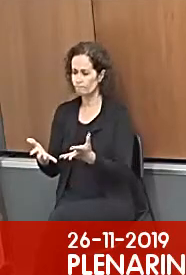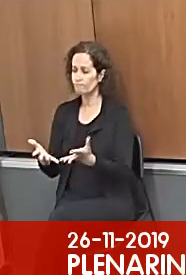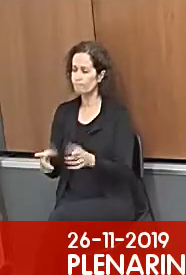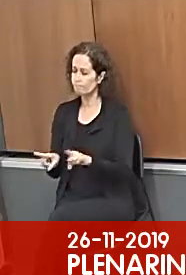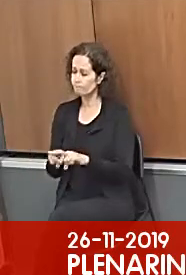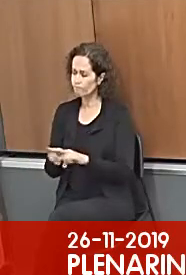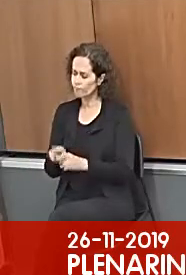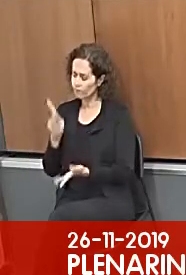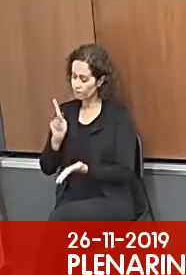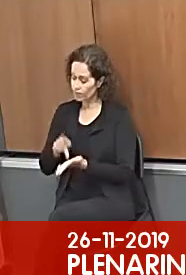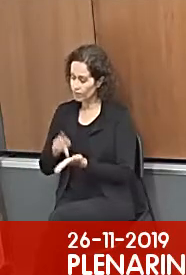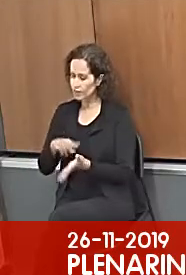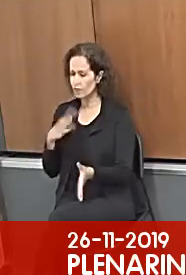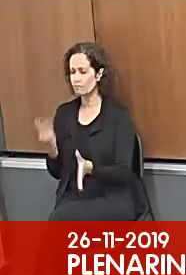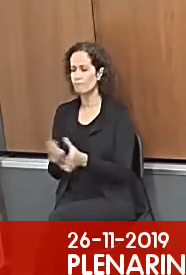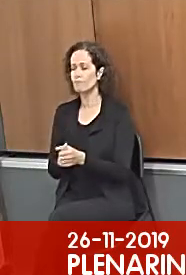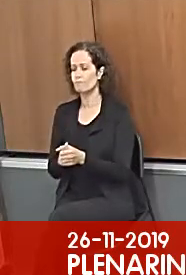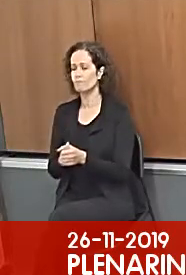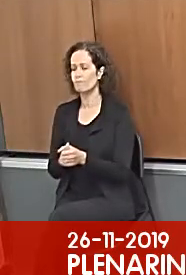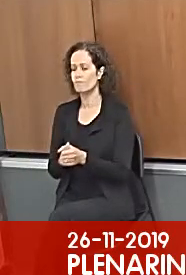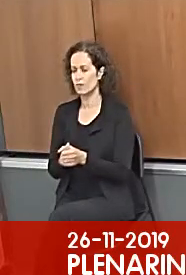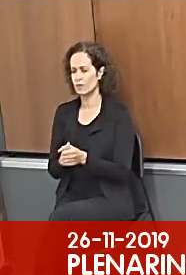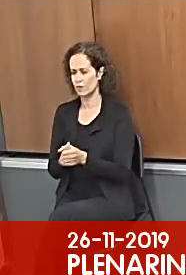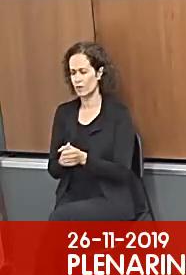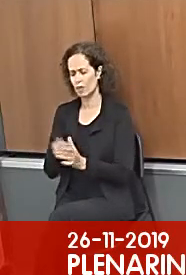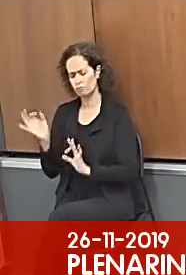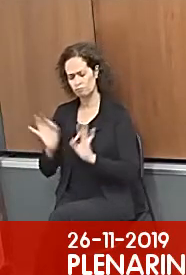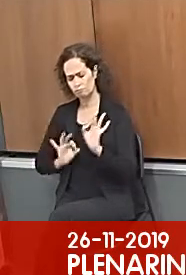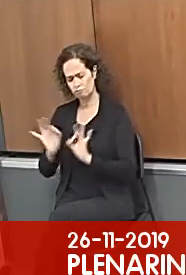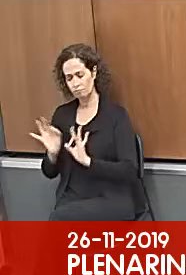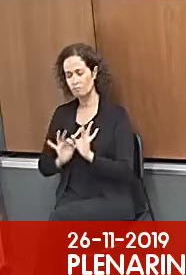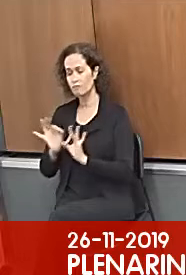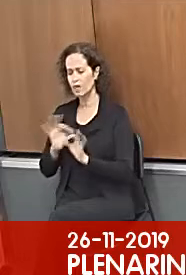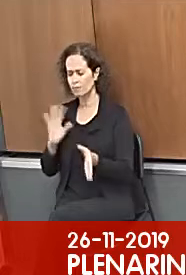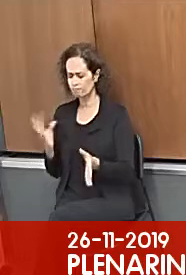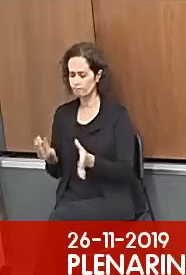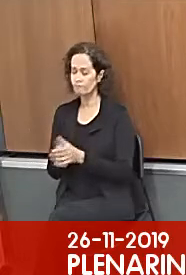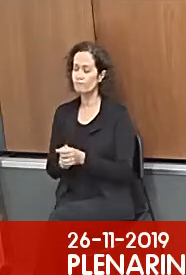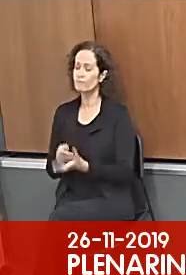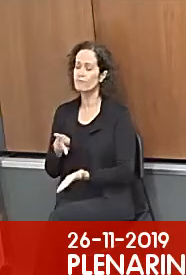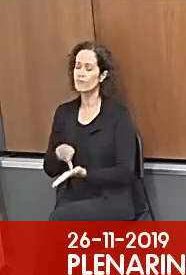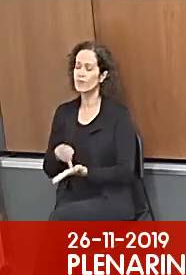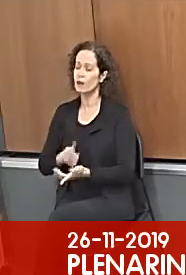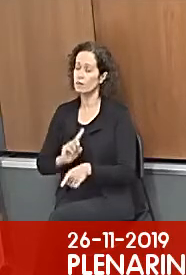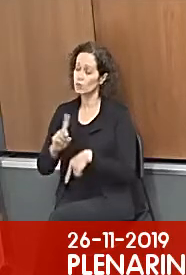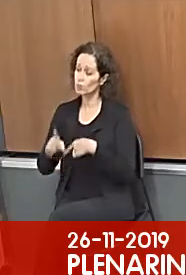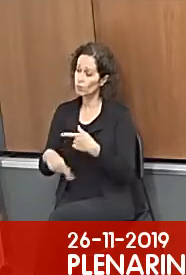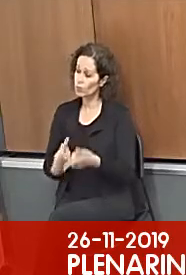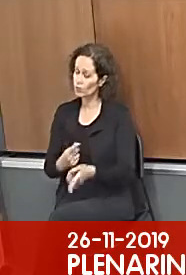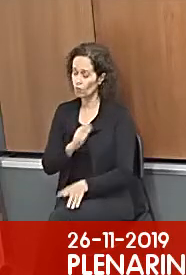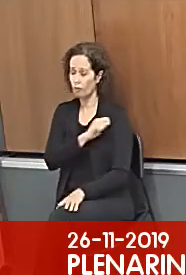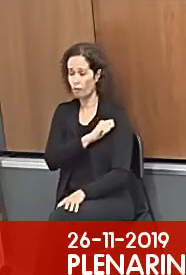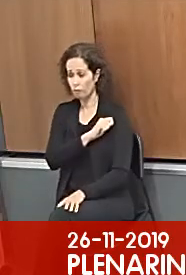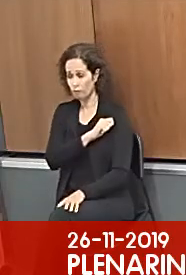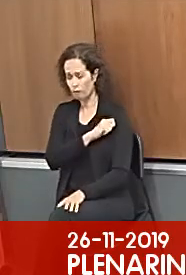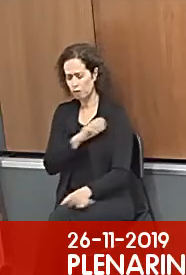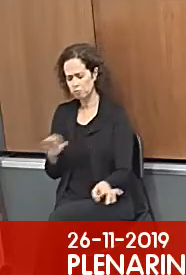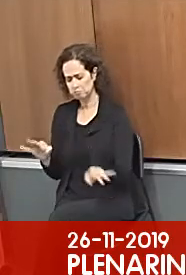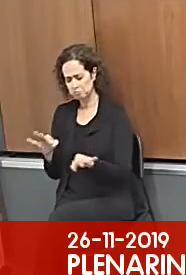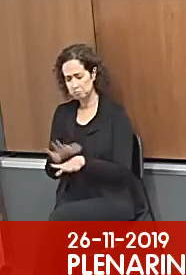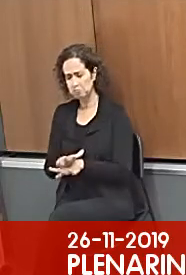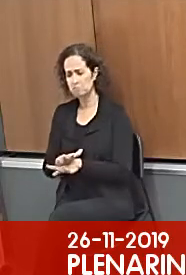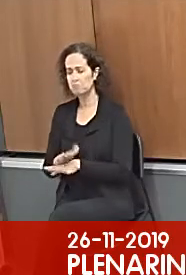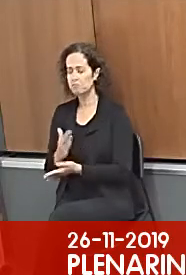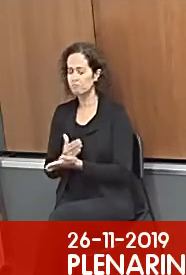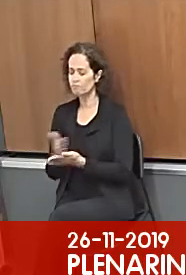a verdadeira inclusão. Ele vai estar sendo bem preparado para ser inserido no mercado de trabalho, por exemplo. Então, é um trabalho, é